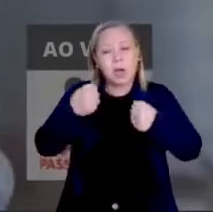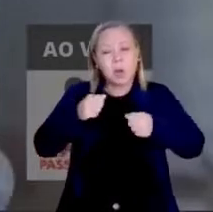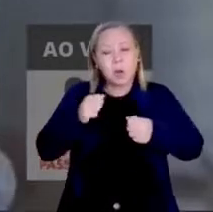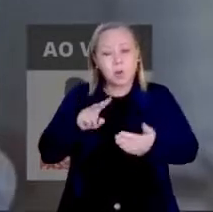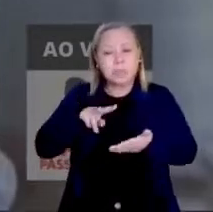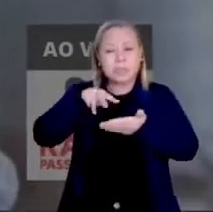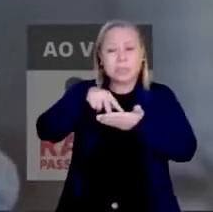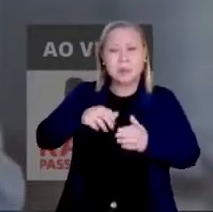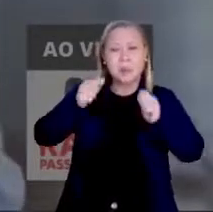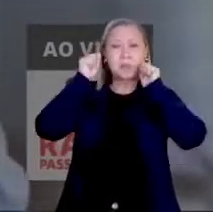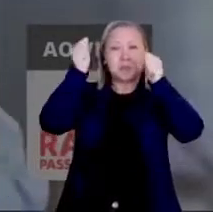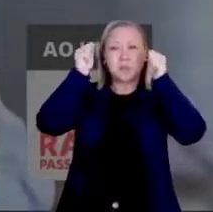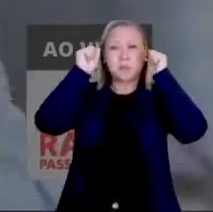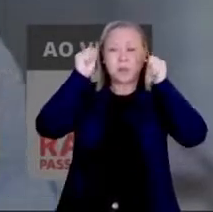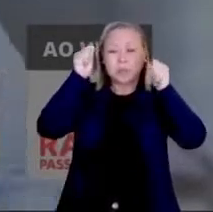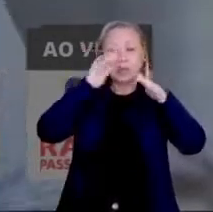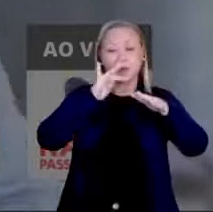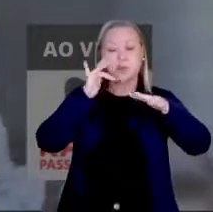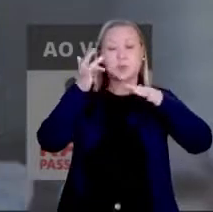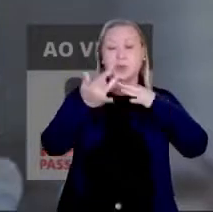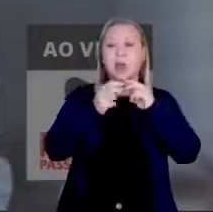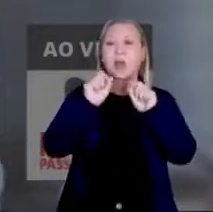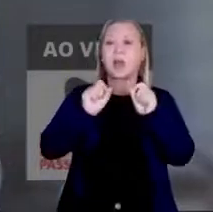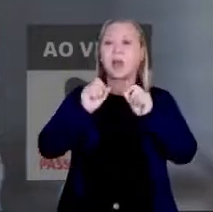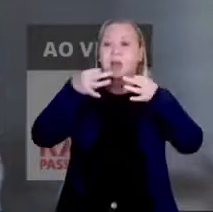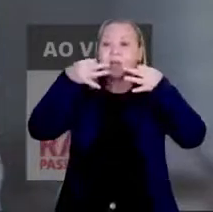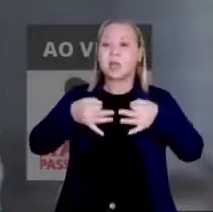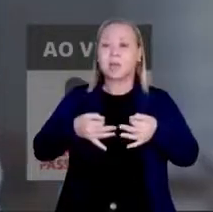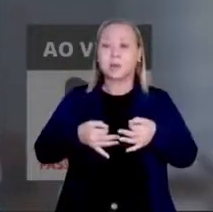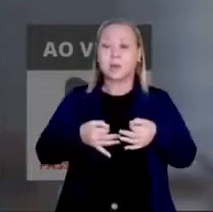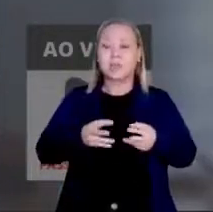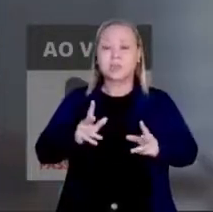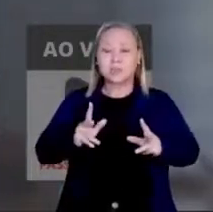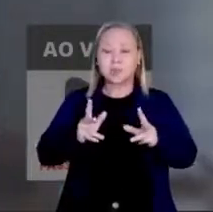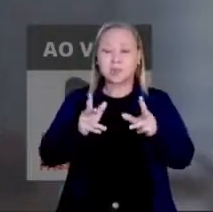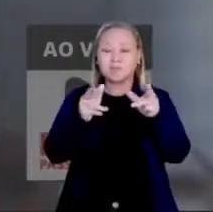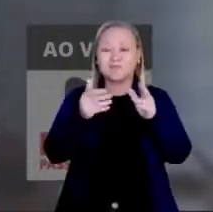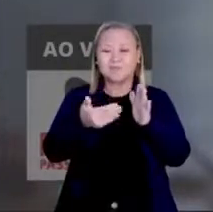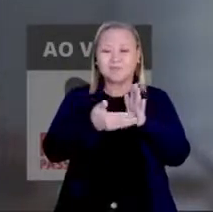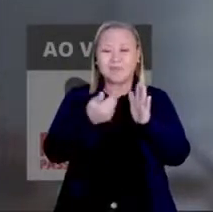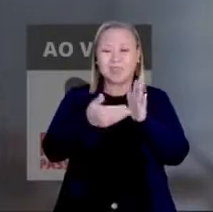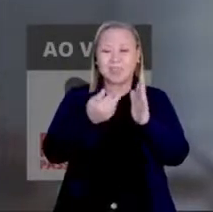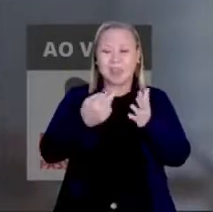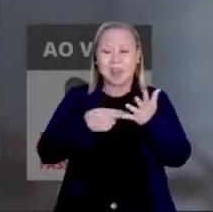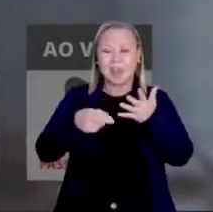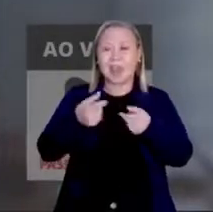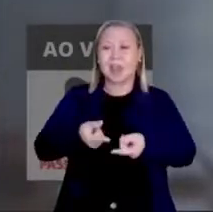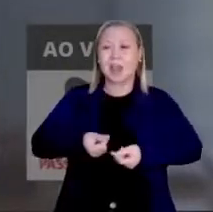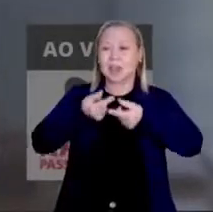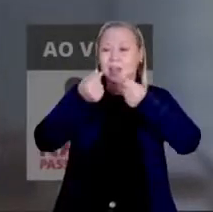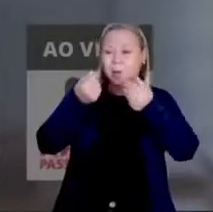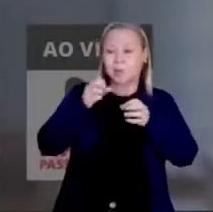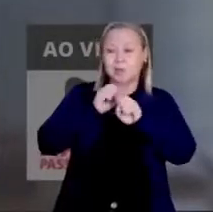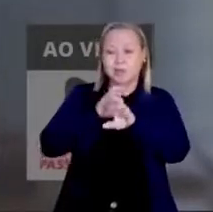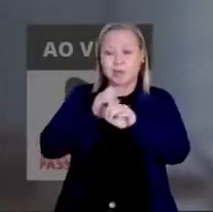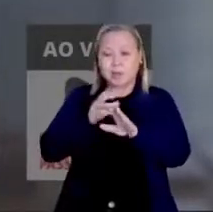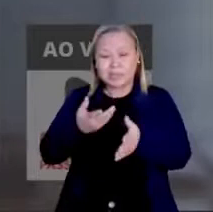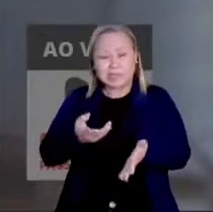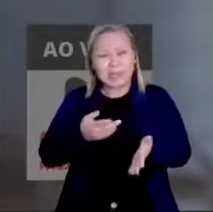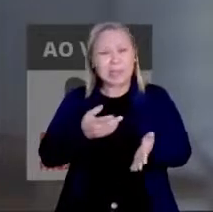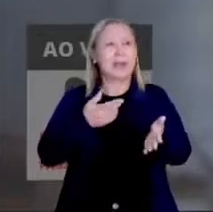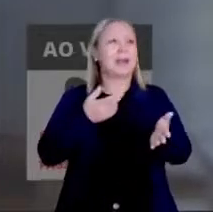orgulho. Porque eu fui o primeiro presidente da República sem ter diploma universitário. O Zé Alencar foi o